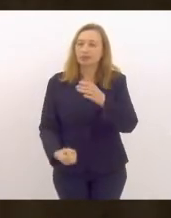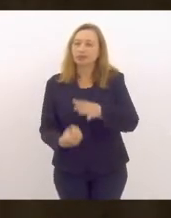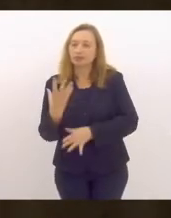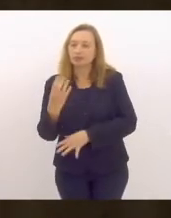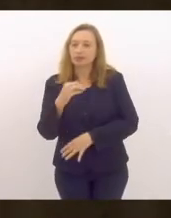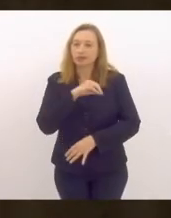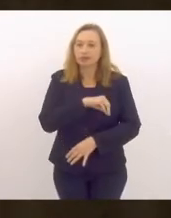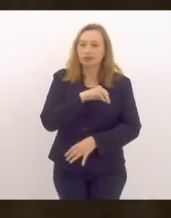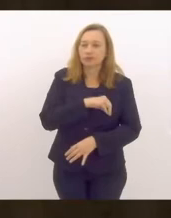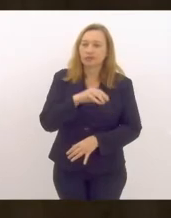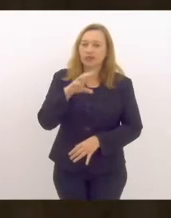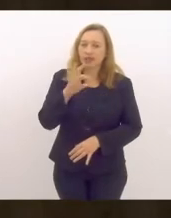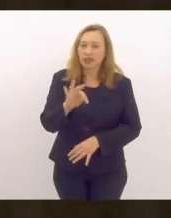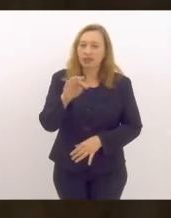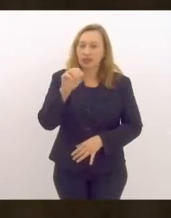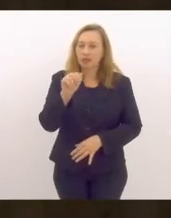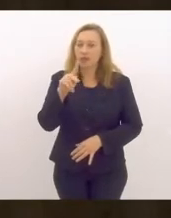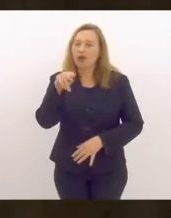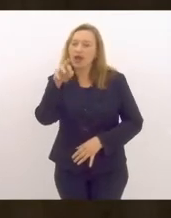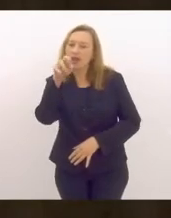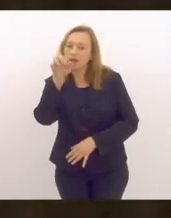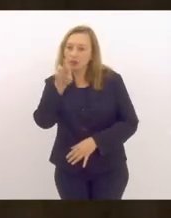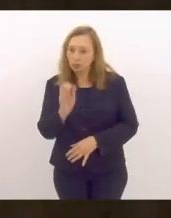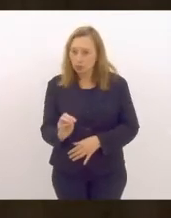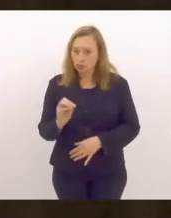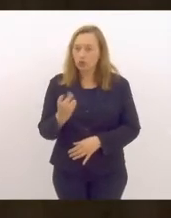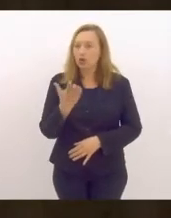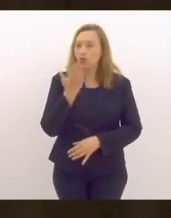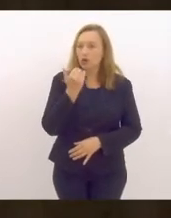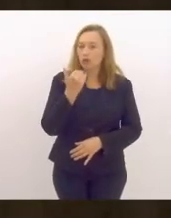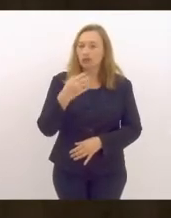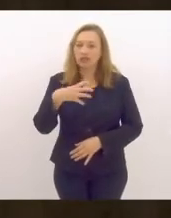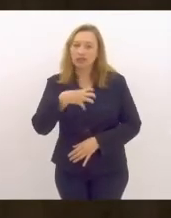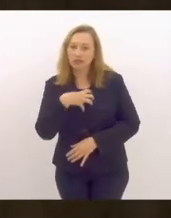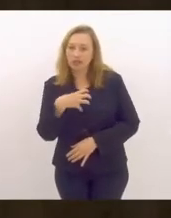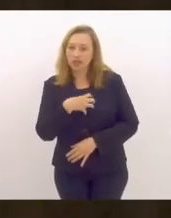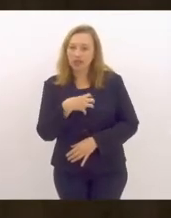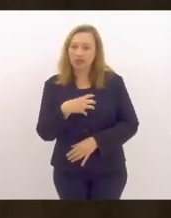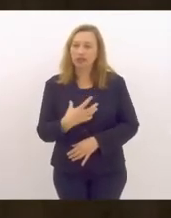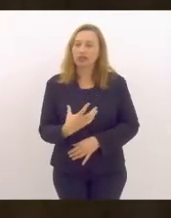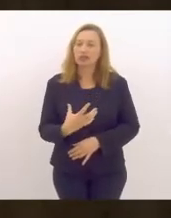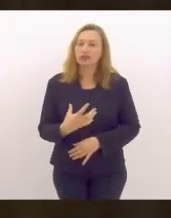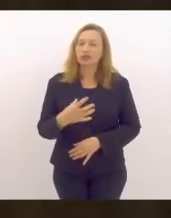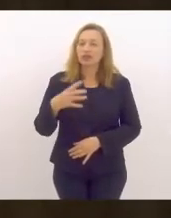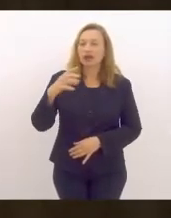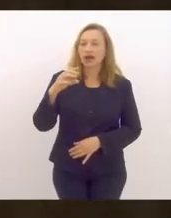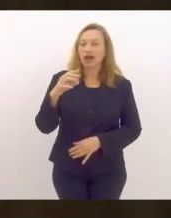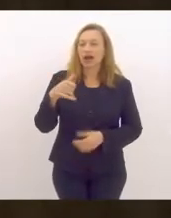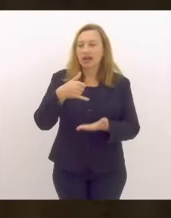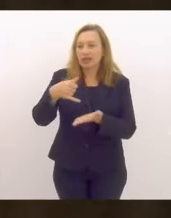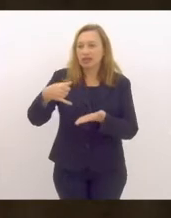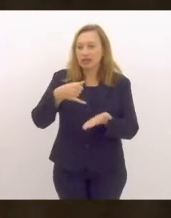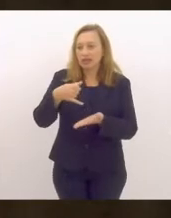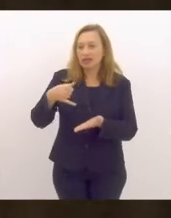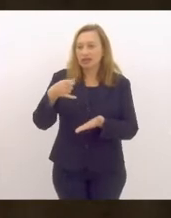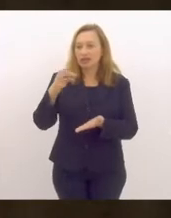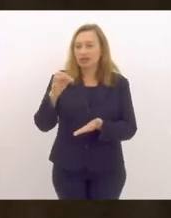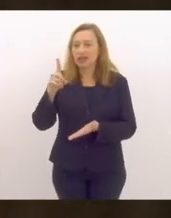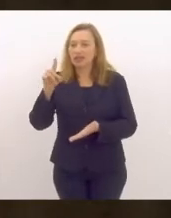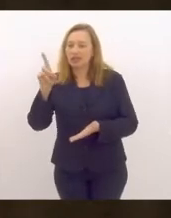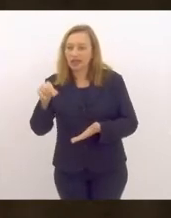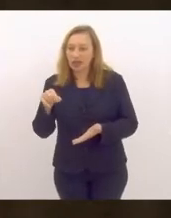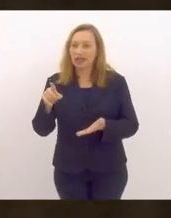em tabuleiro das chamadas comidas baianas, feitas com azeite de dendê e ligadas